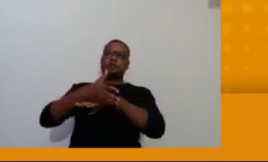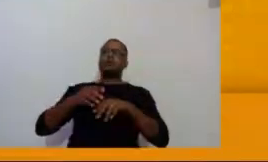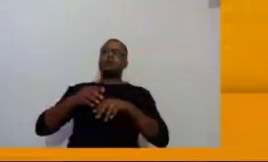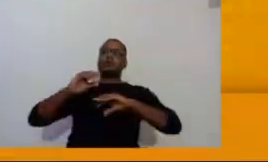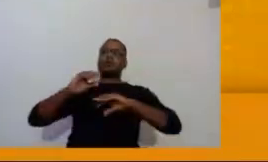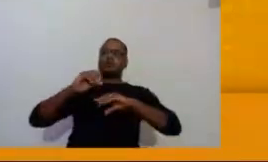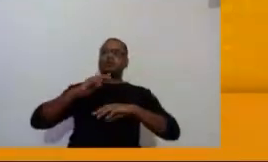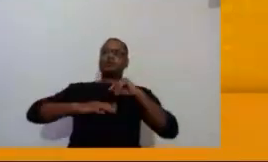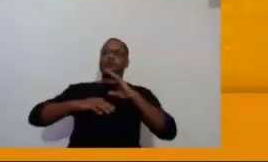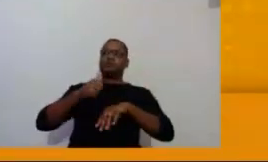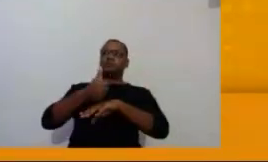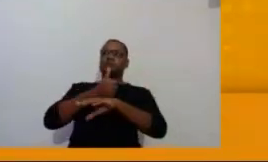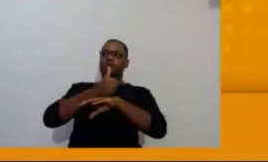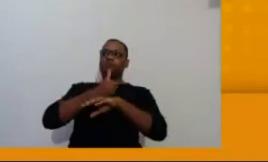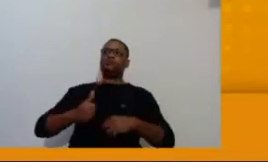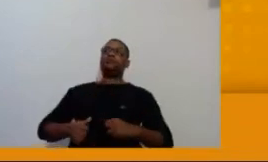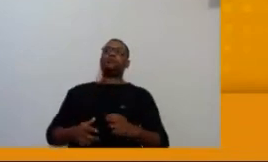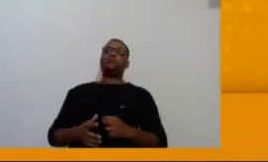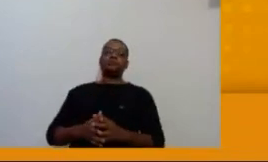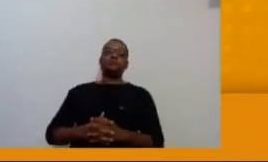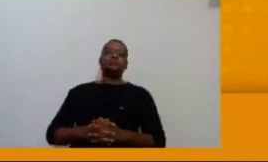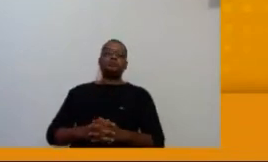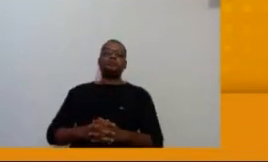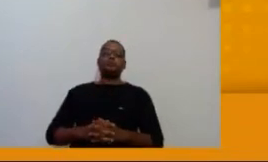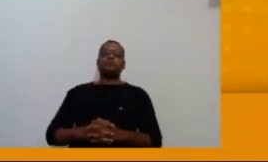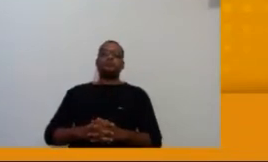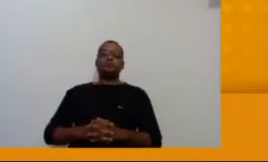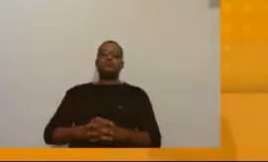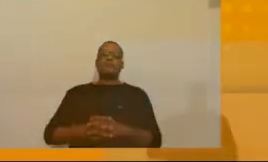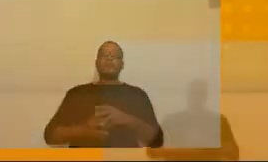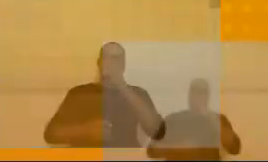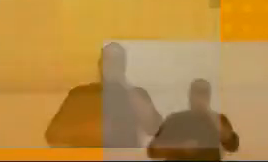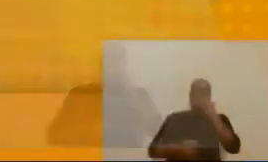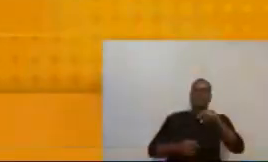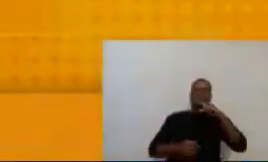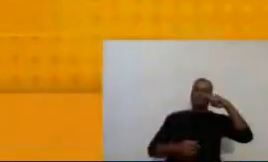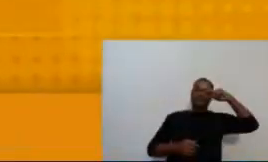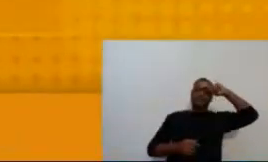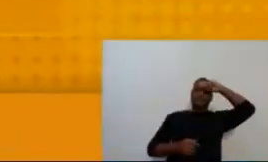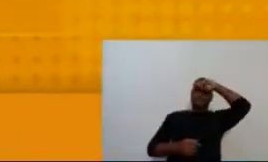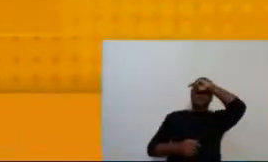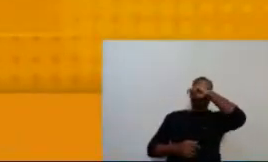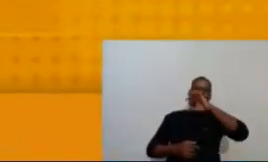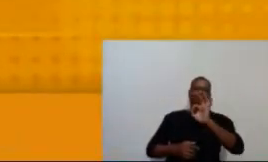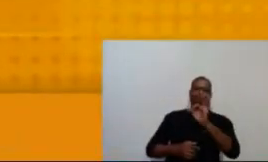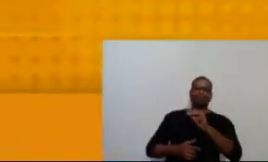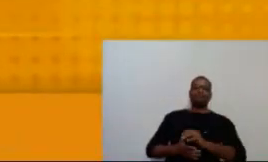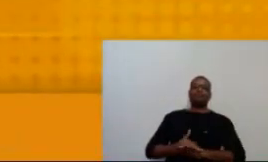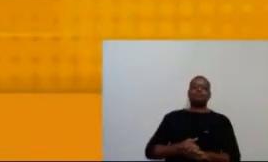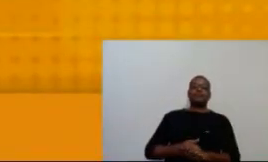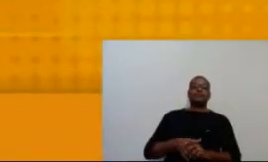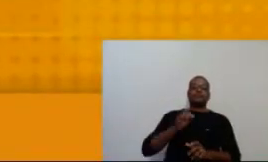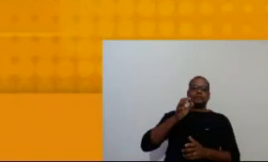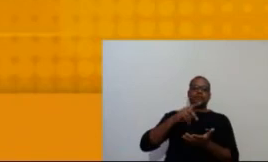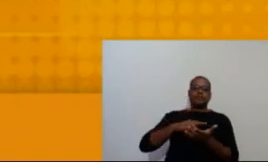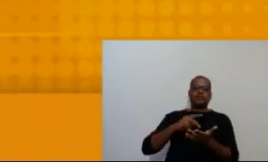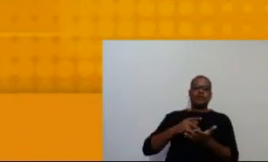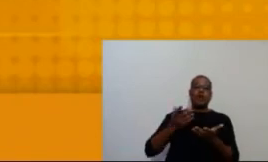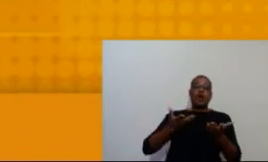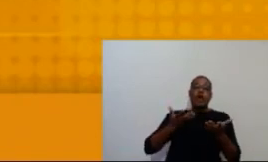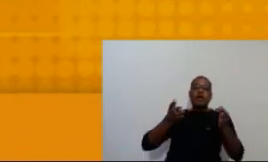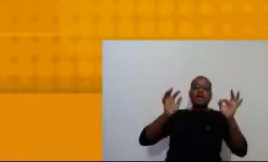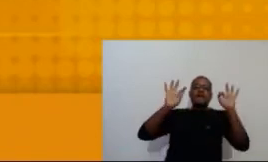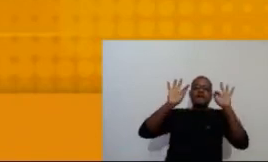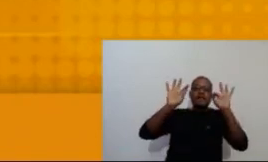desafiadora. É desafiadora. Muito bem. Eu vou finalizar a participação da nossa querida Kátia Lucena e também da